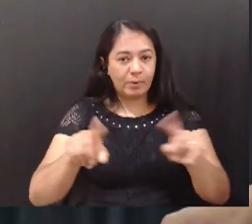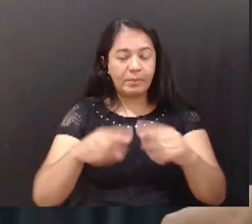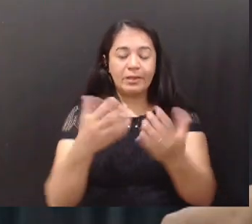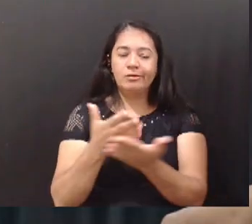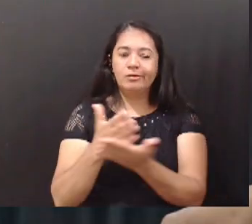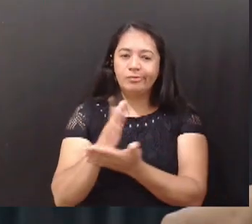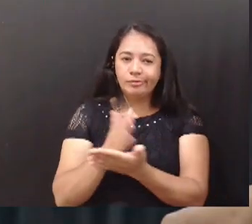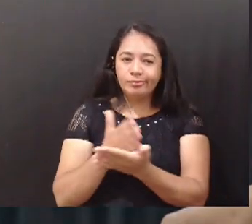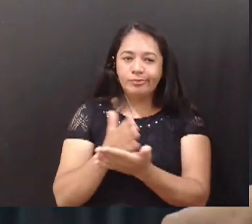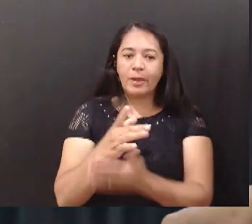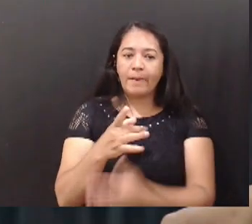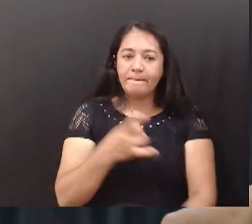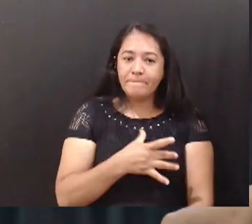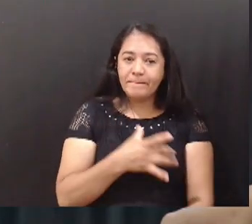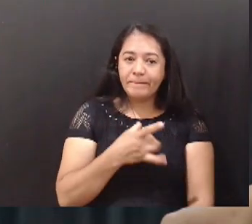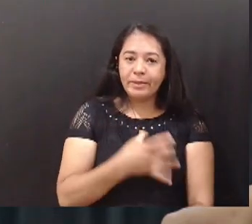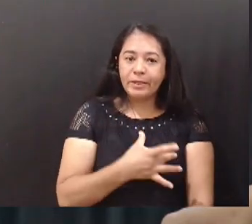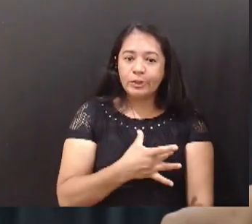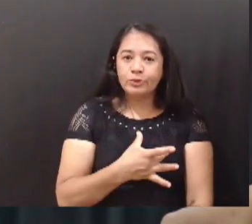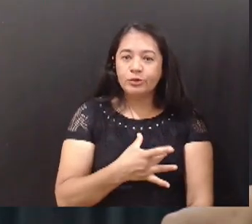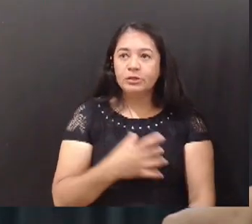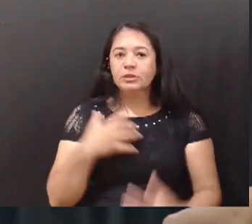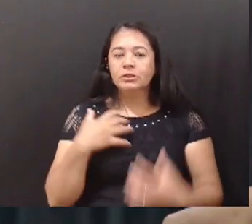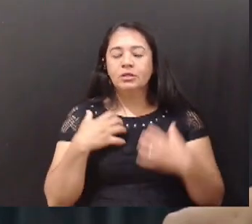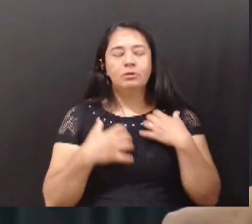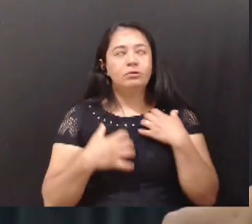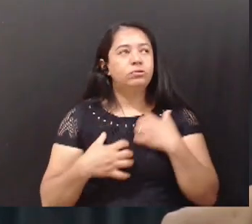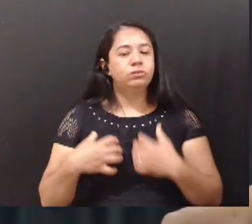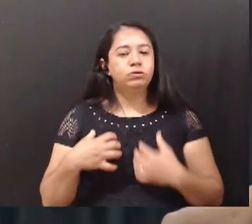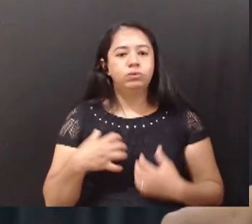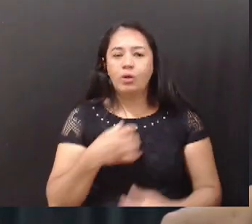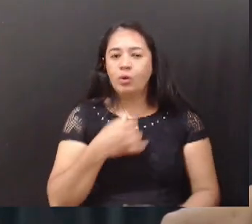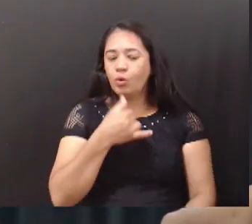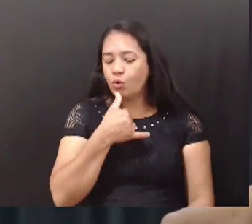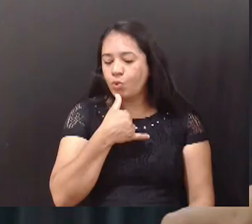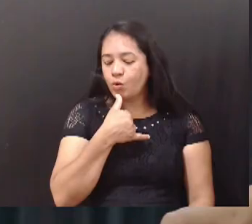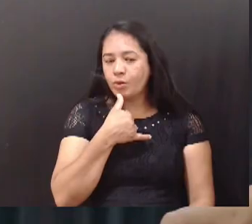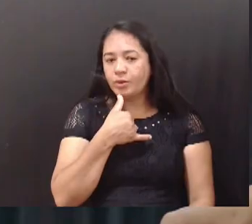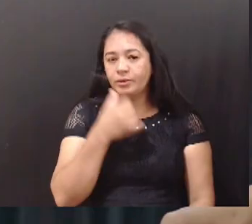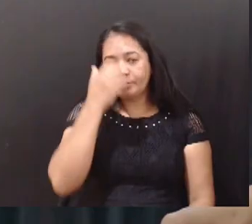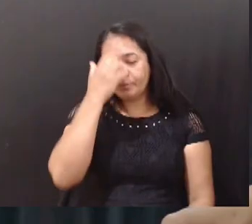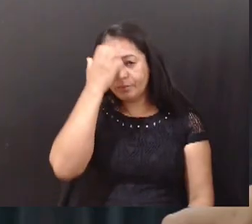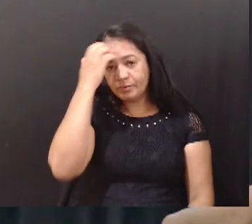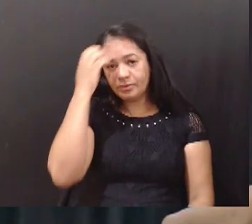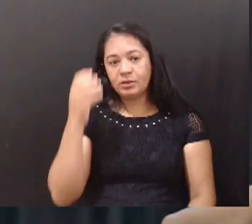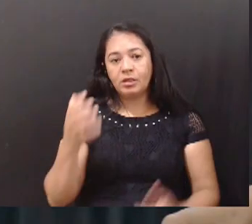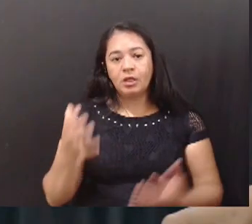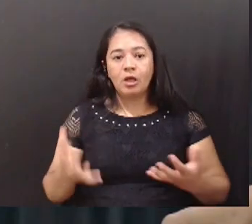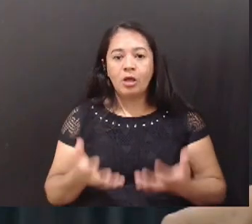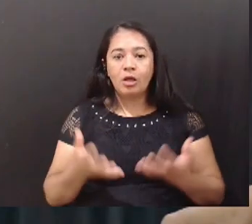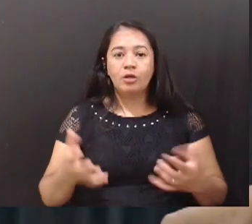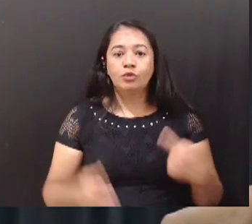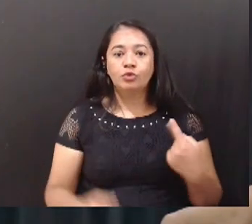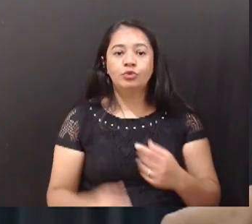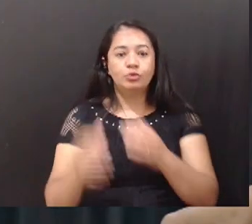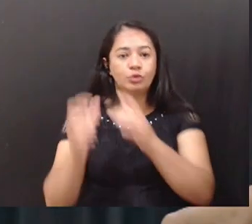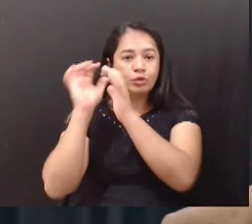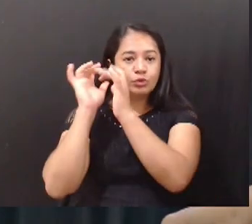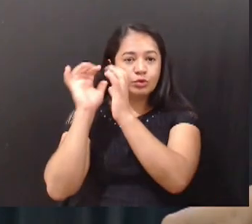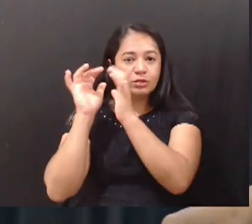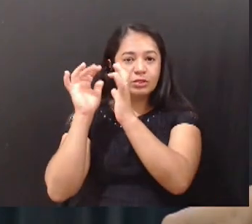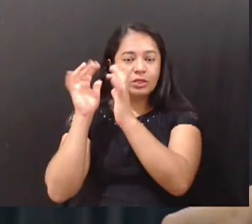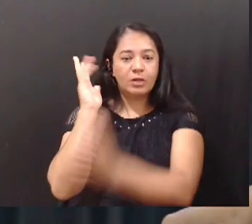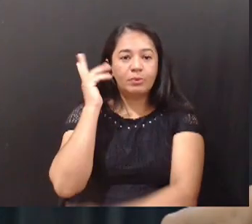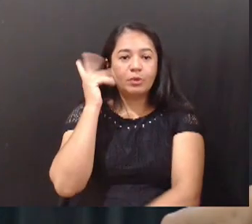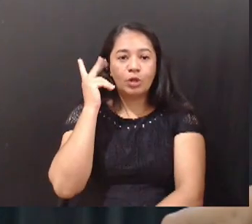medo e angústia, tristeza, etc., elas são reforçadas. O nosso cérebro, naturalmente, pela sobrevivência,